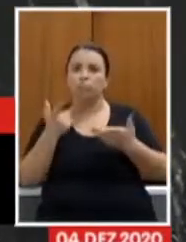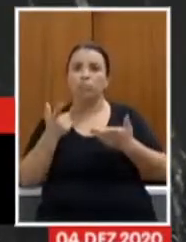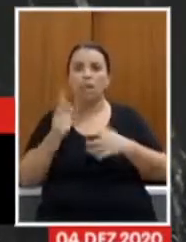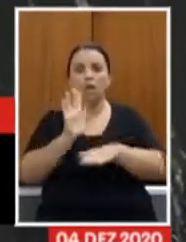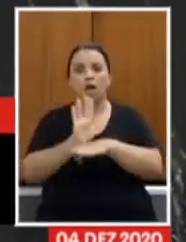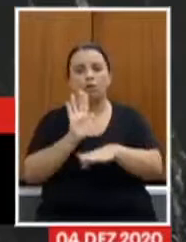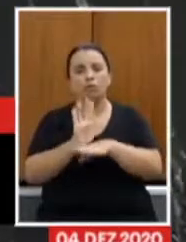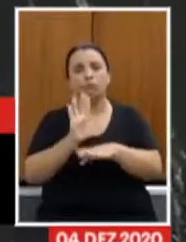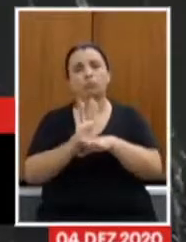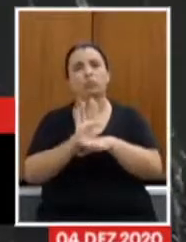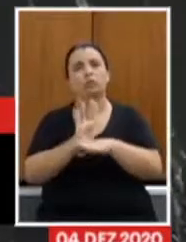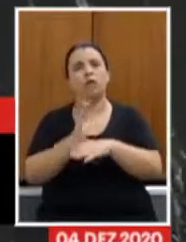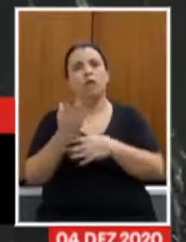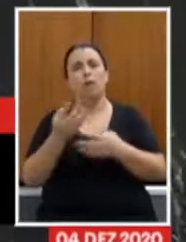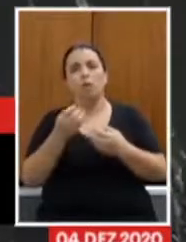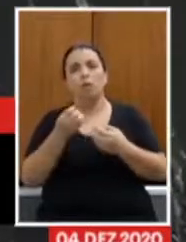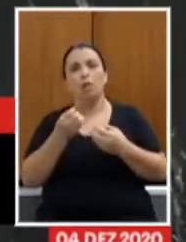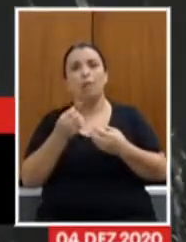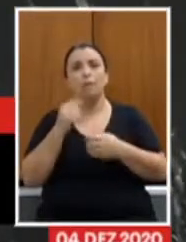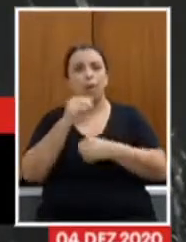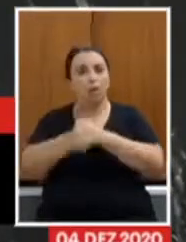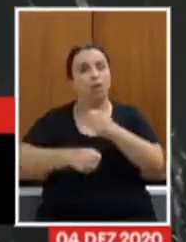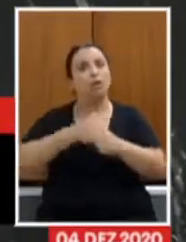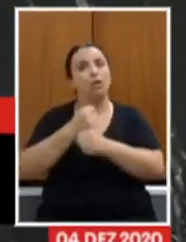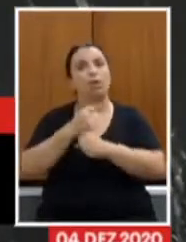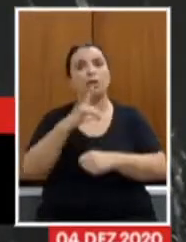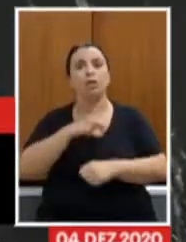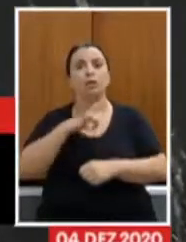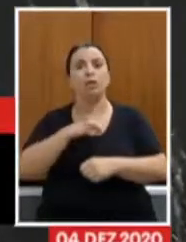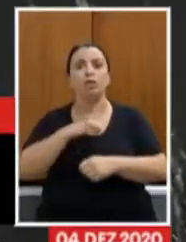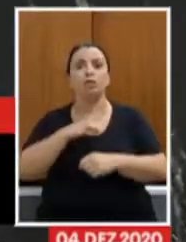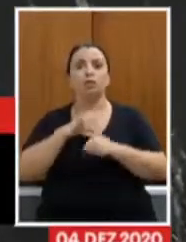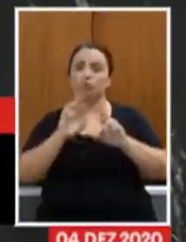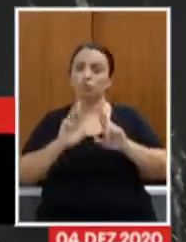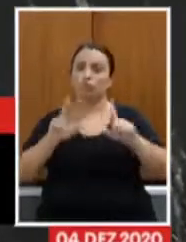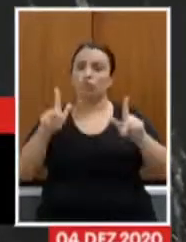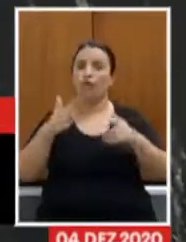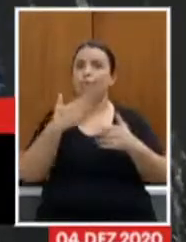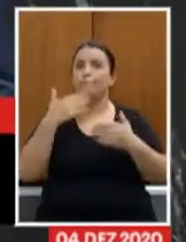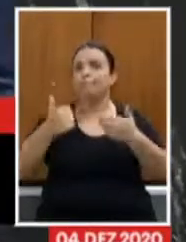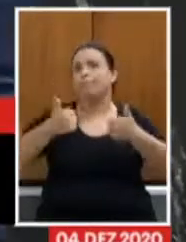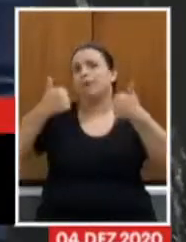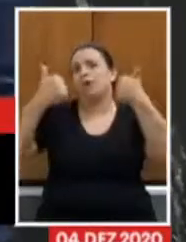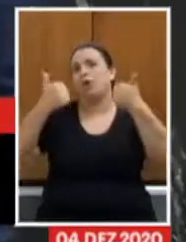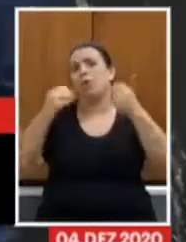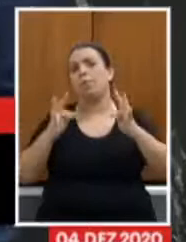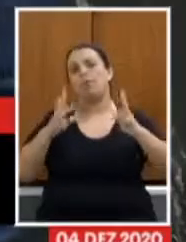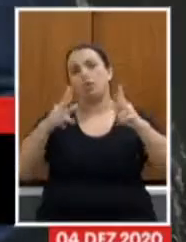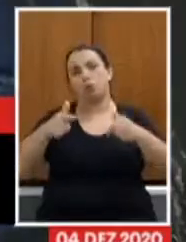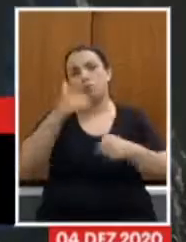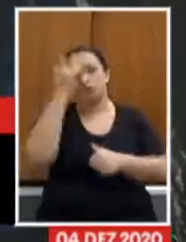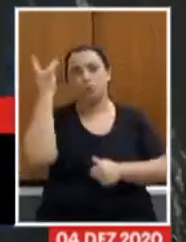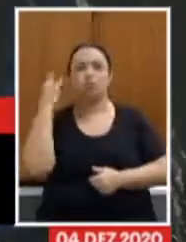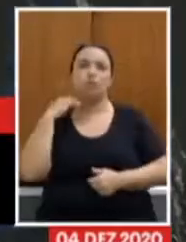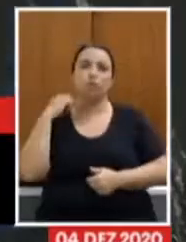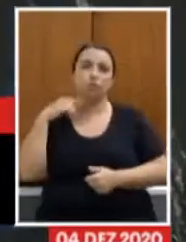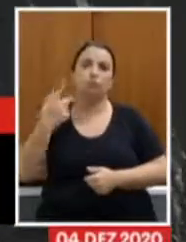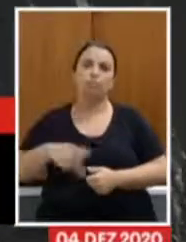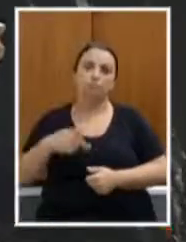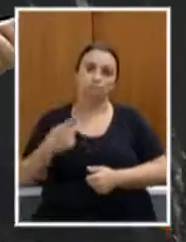bastante para que o ano que vem possa ser um ano melhor para todos os mineiros. Muito obrigado.